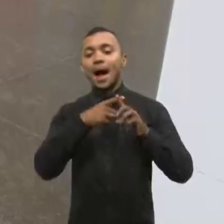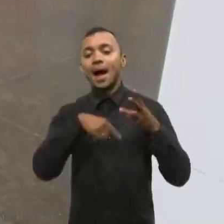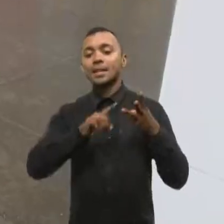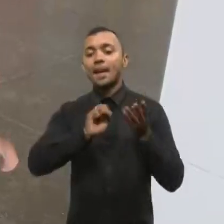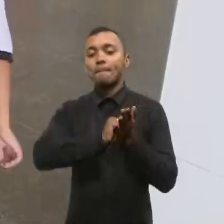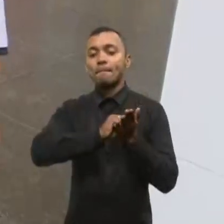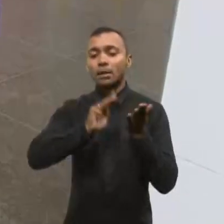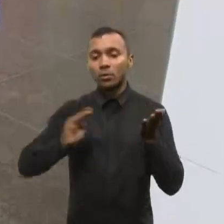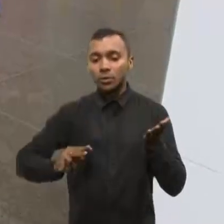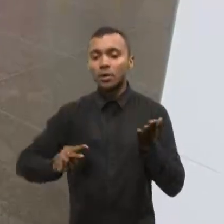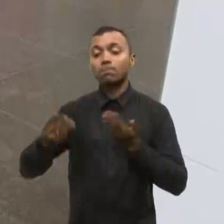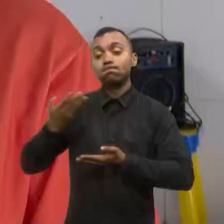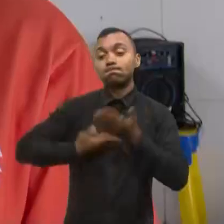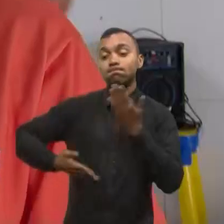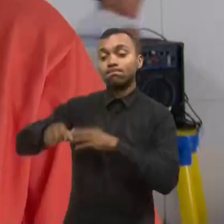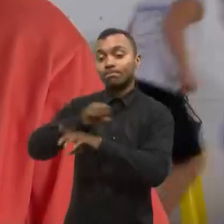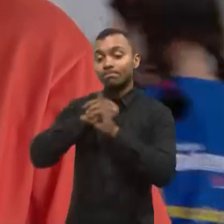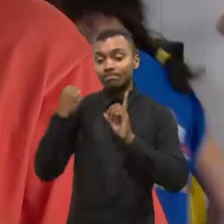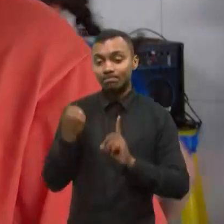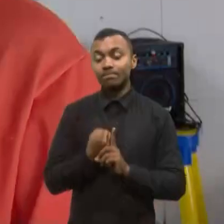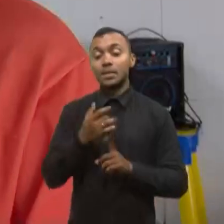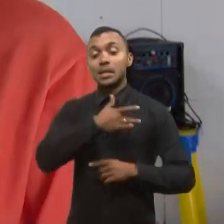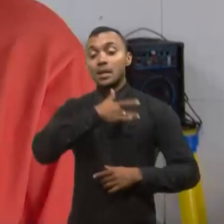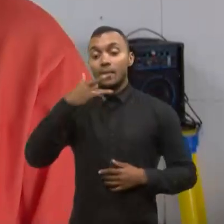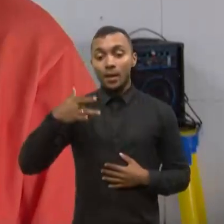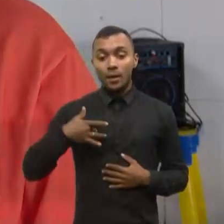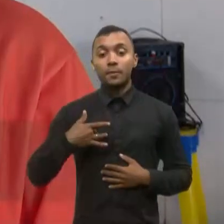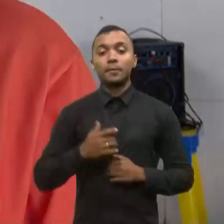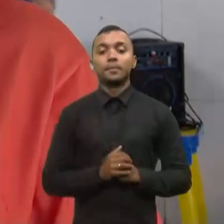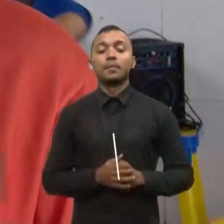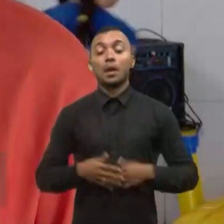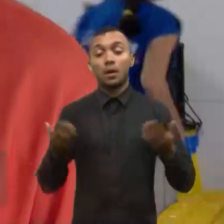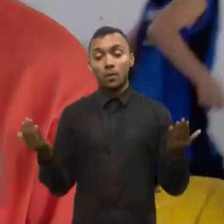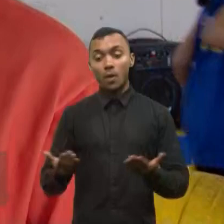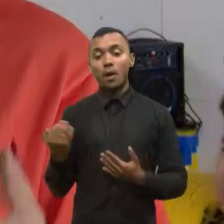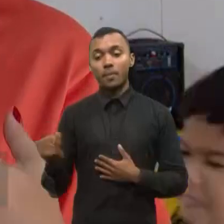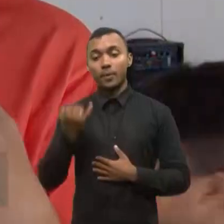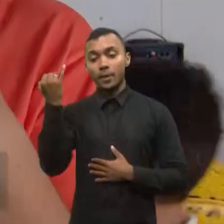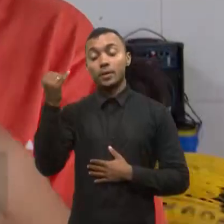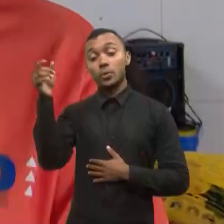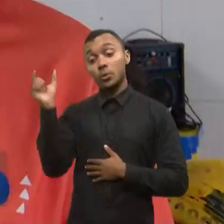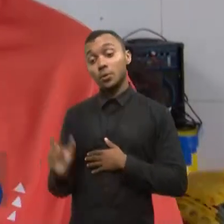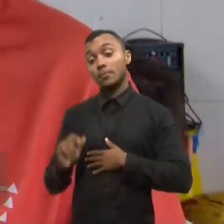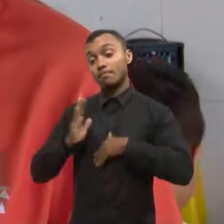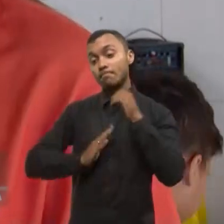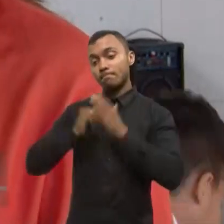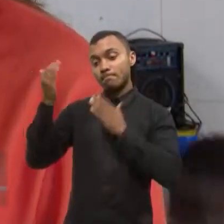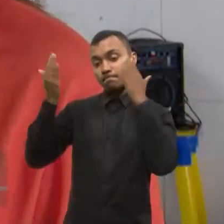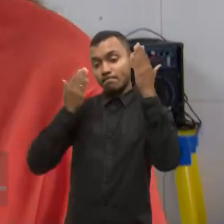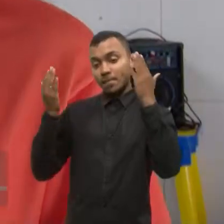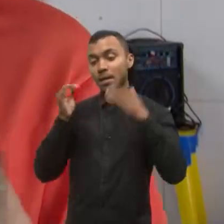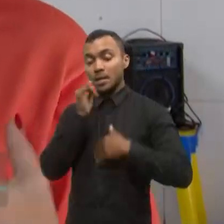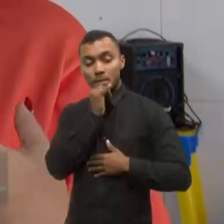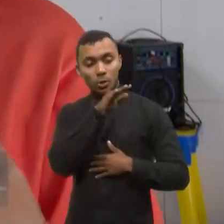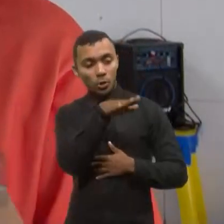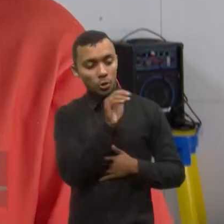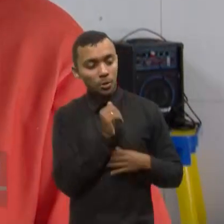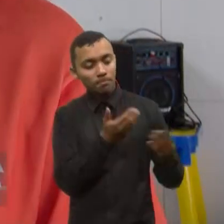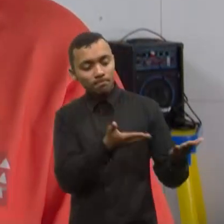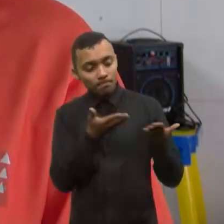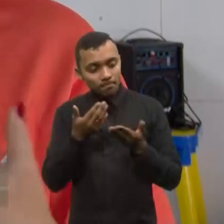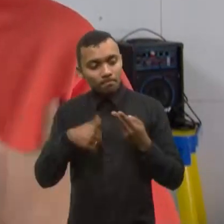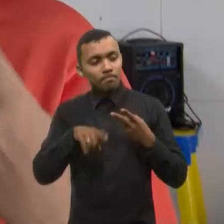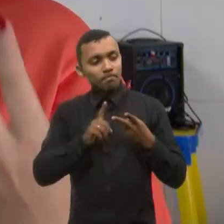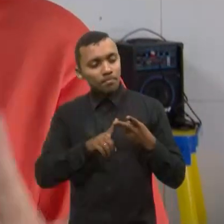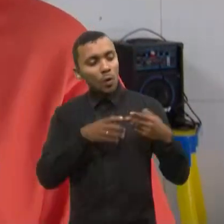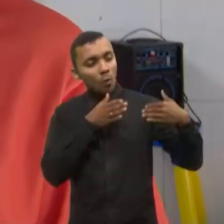estimulem o convívio saudável. Nesse momento, é importante o papel do psicólogo como aquele que vai acolher, que vai escutar,